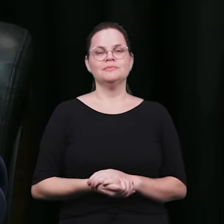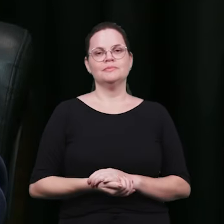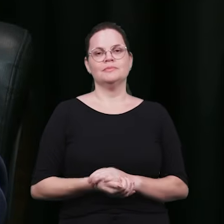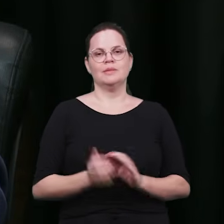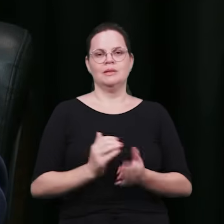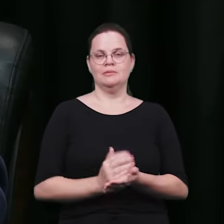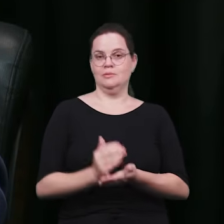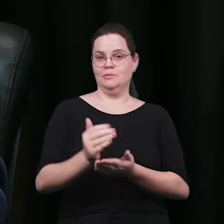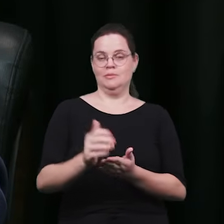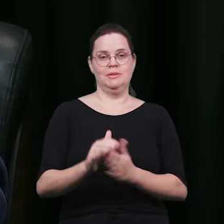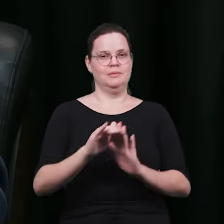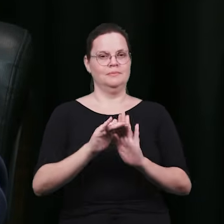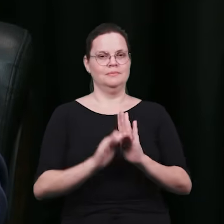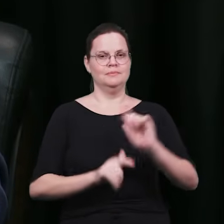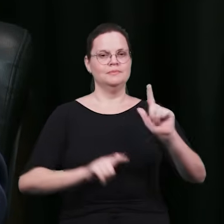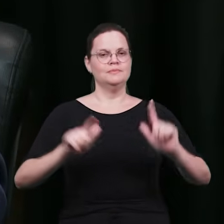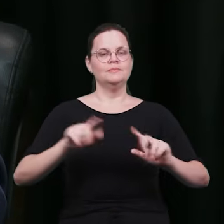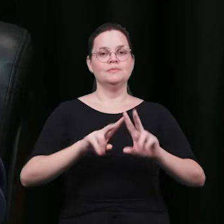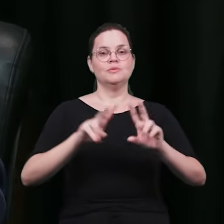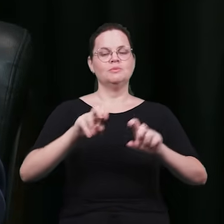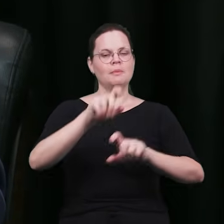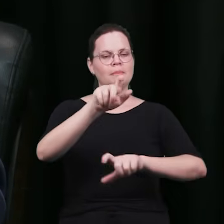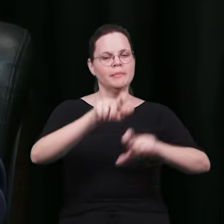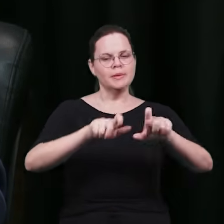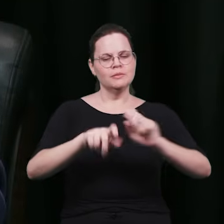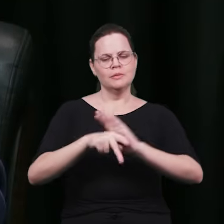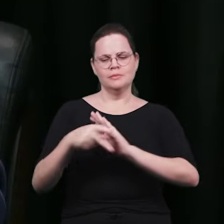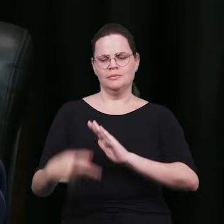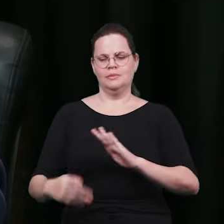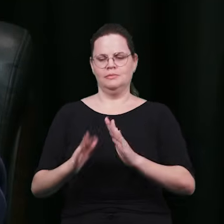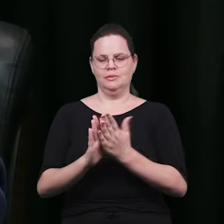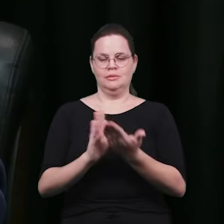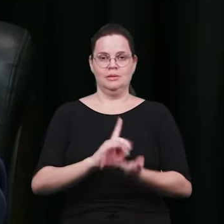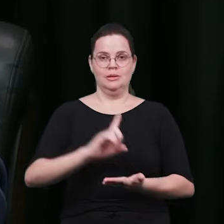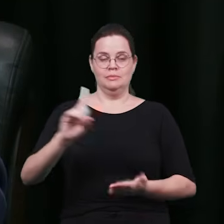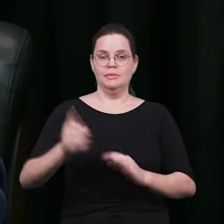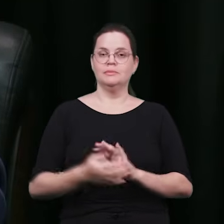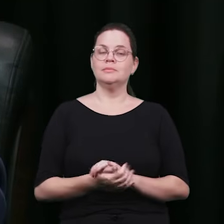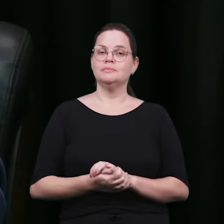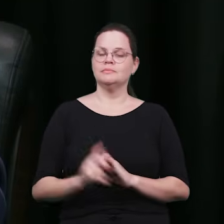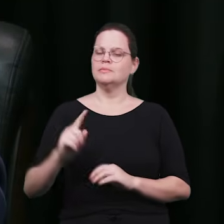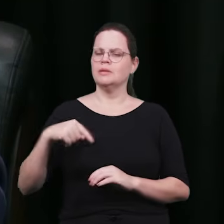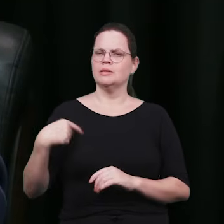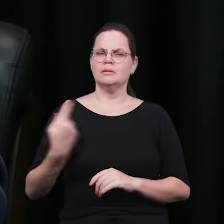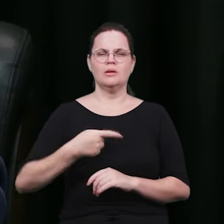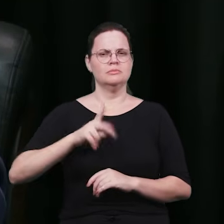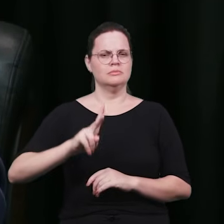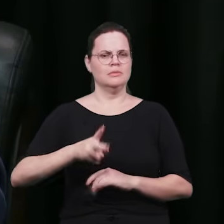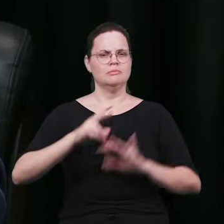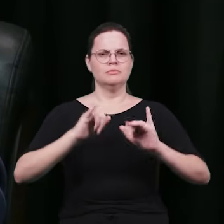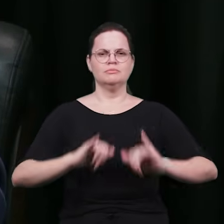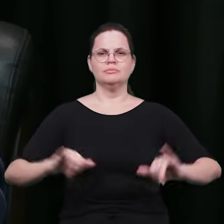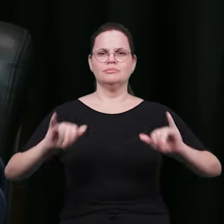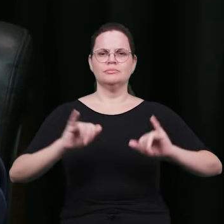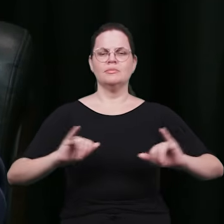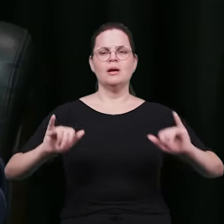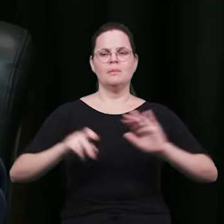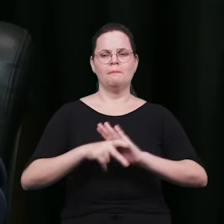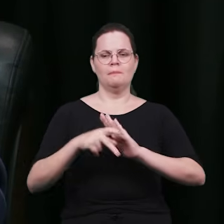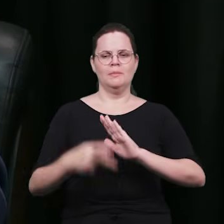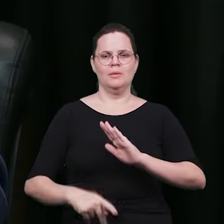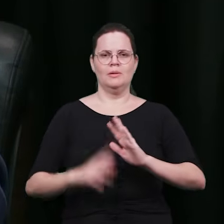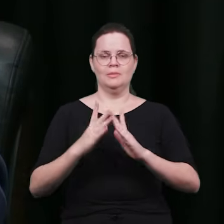nosso Personagens Bíblicos, que é um programa que anunciamos nos canais oficiais da Igreja